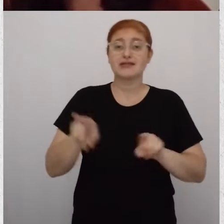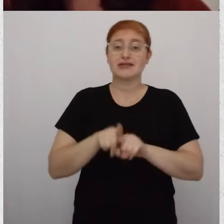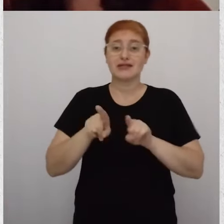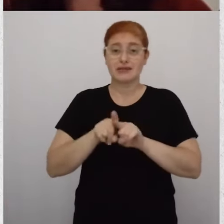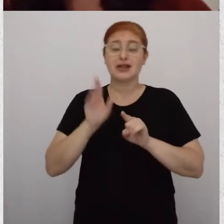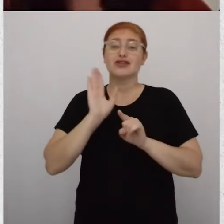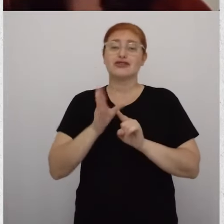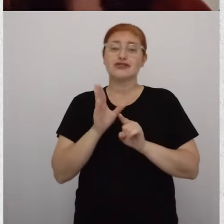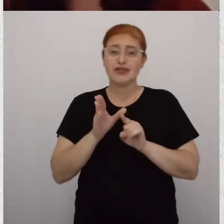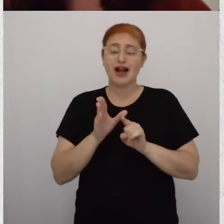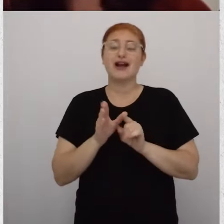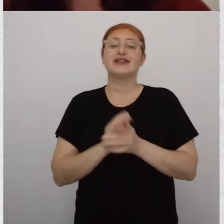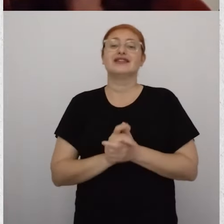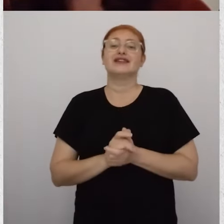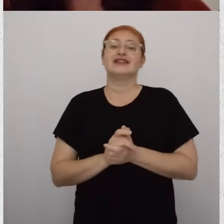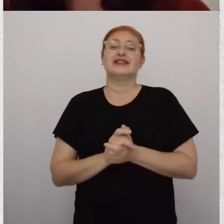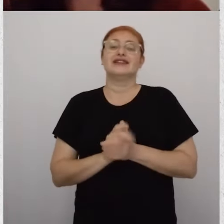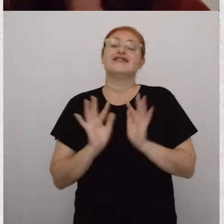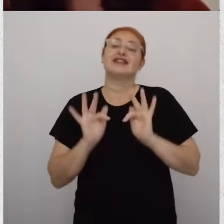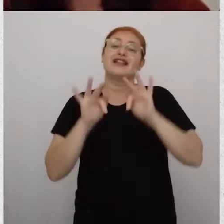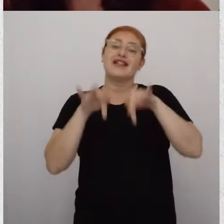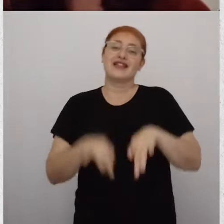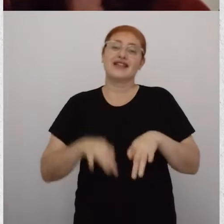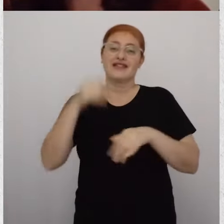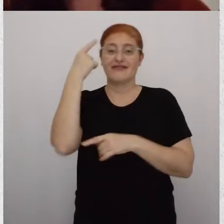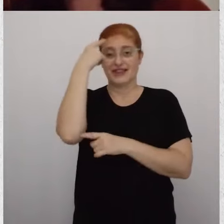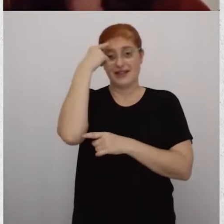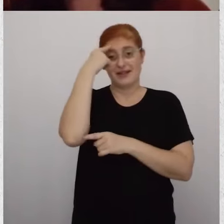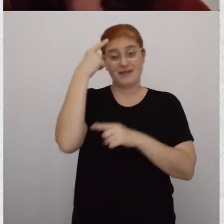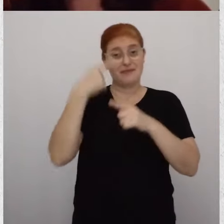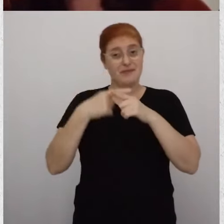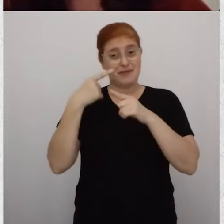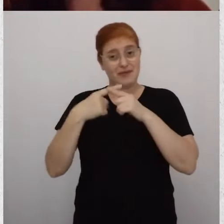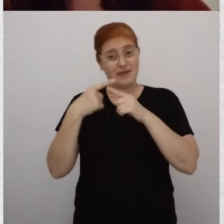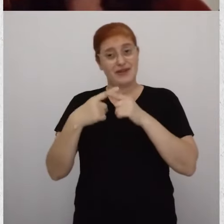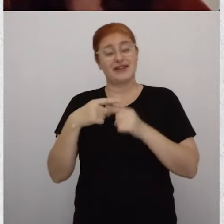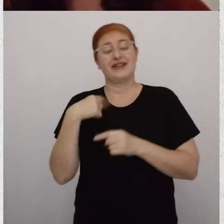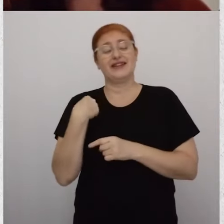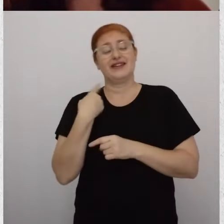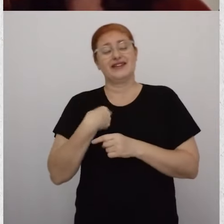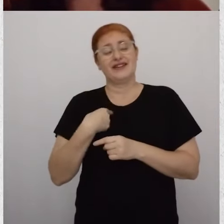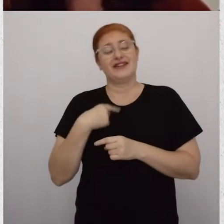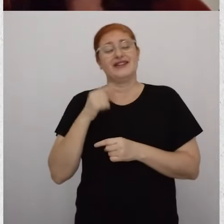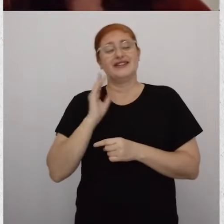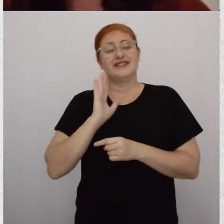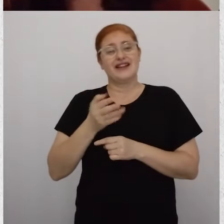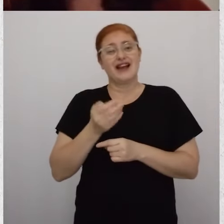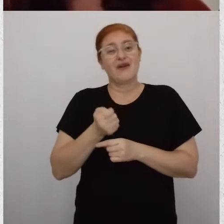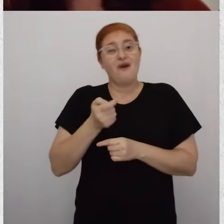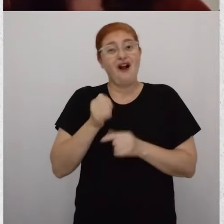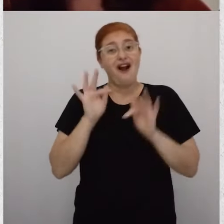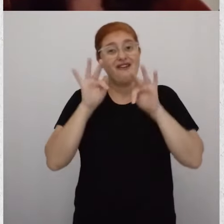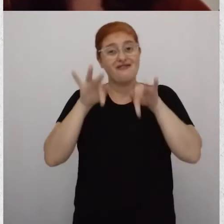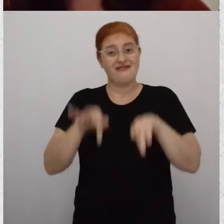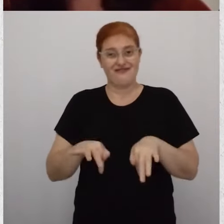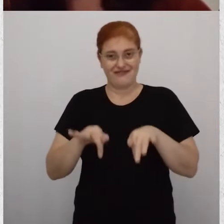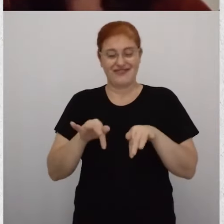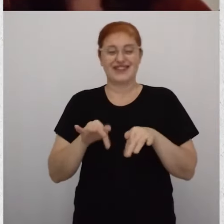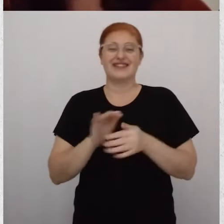vai fechando o teu pensamento, porque a gente já vai estar chegando perto do